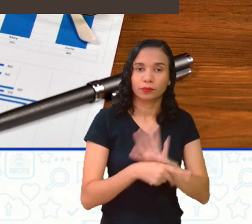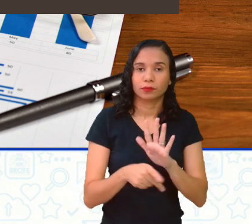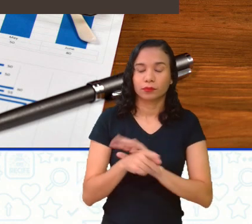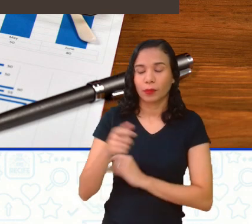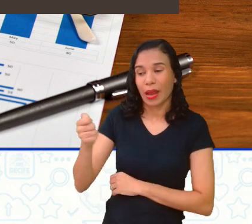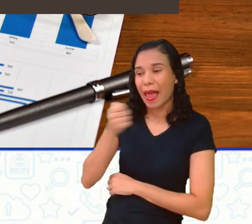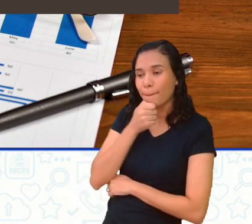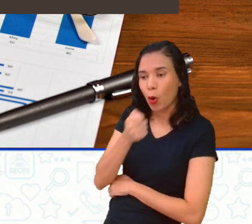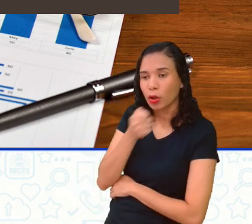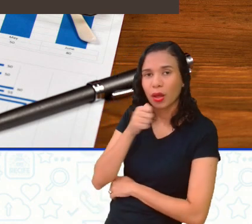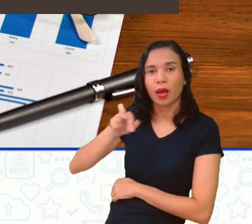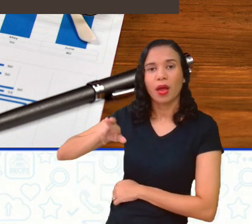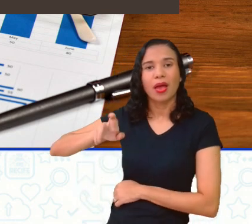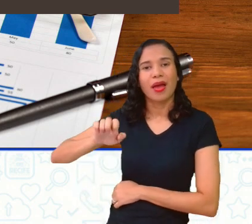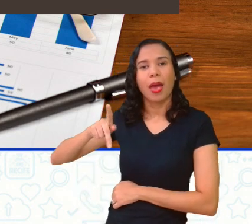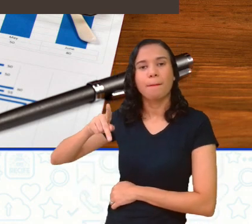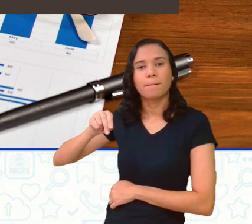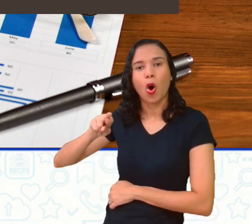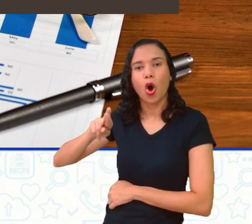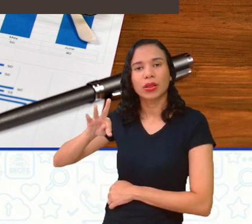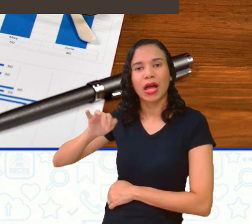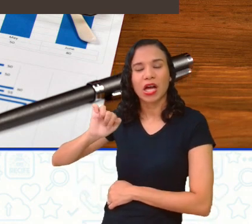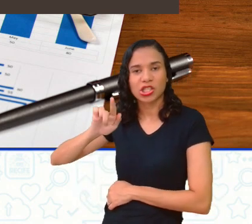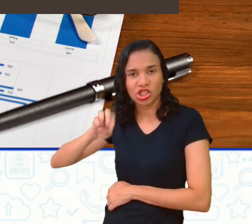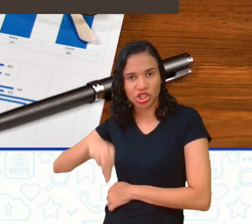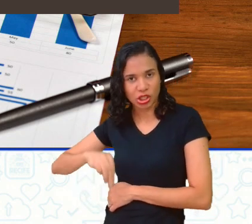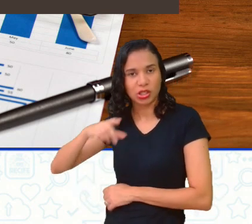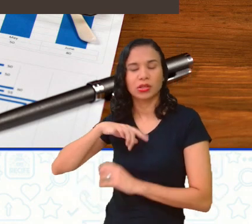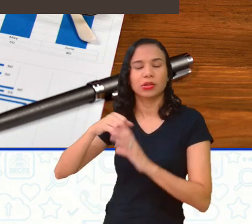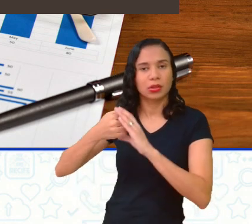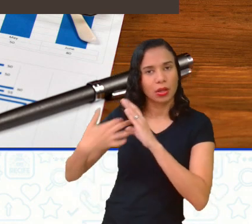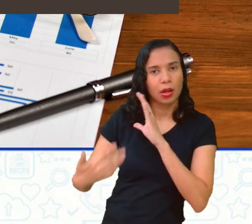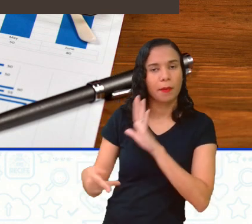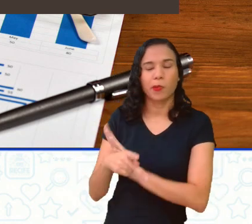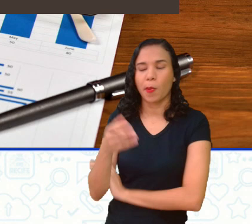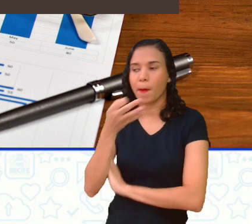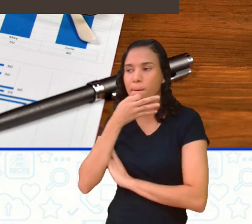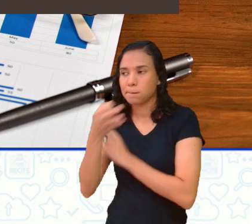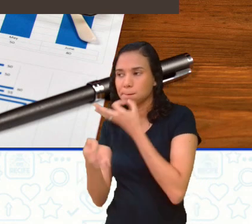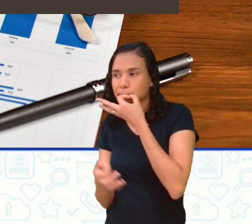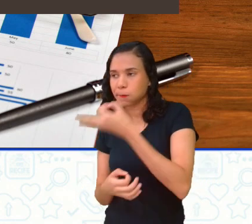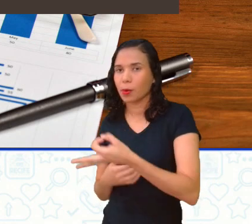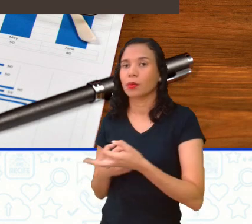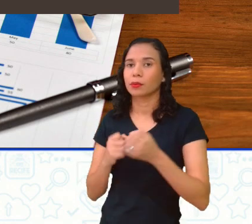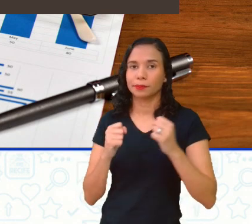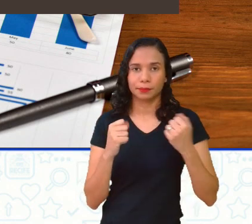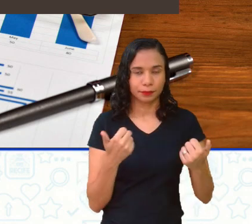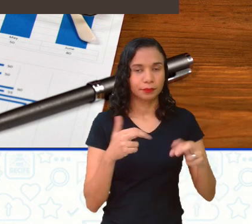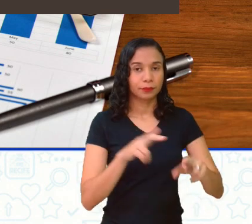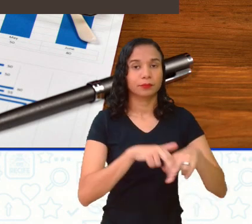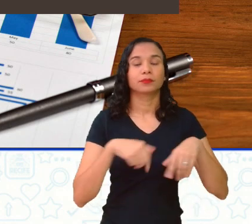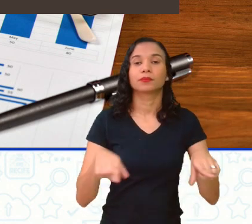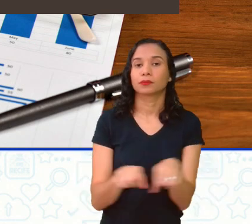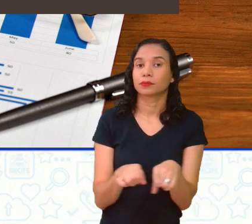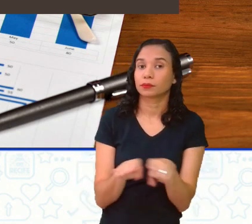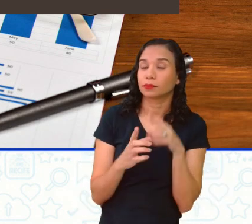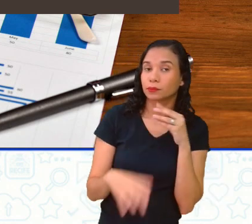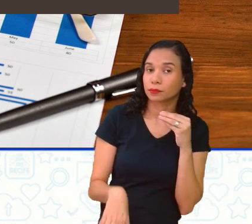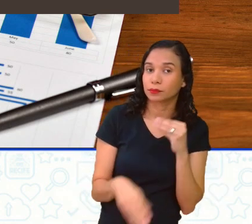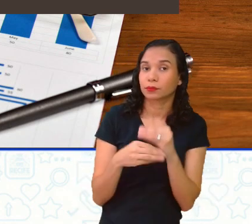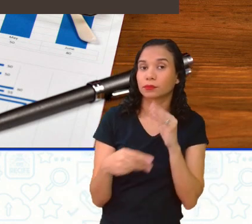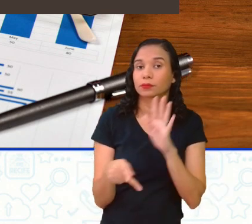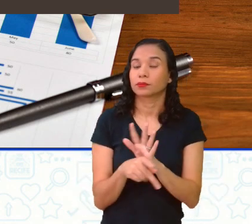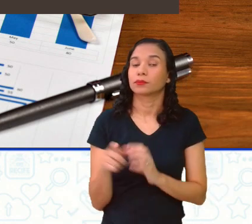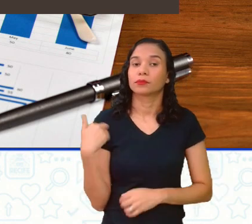reportagens. Então, a reportagem é quem vai ter esse caráter mais opinativo, tá certo? Além disso, as